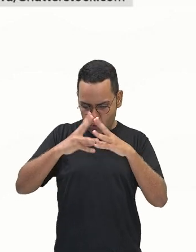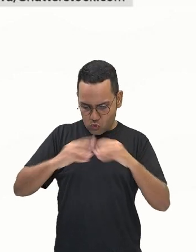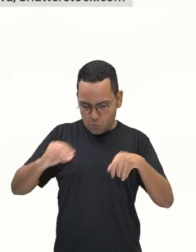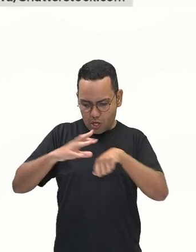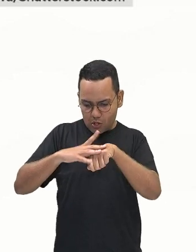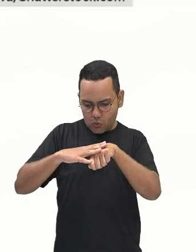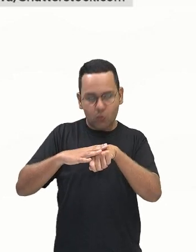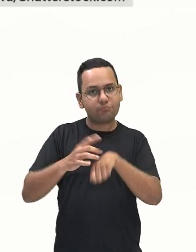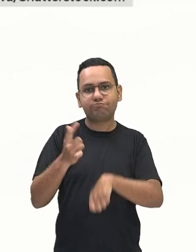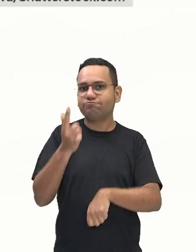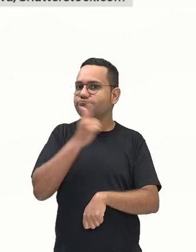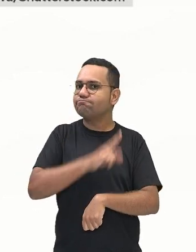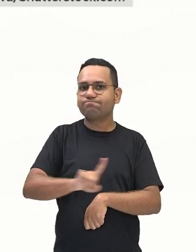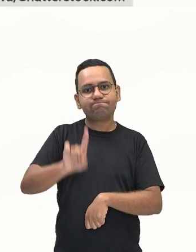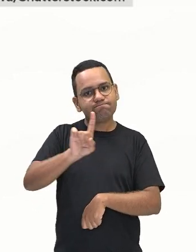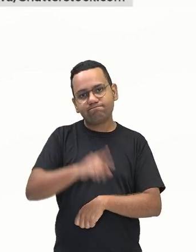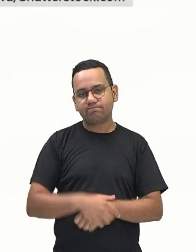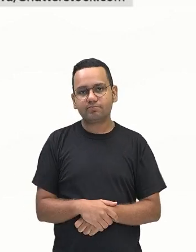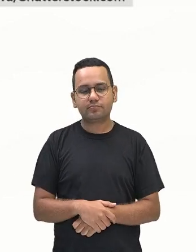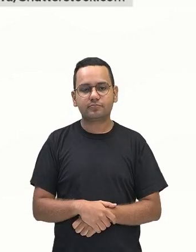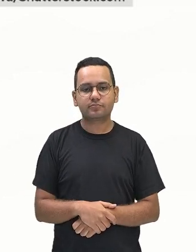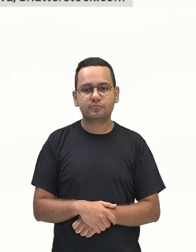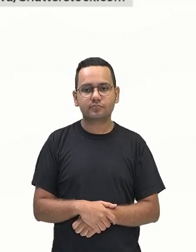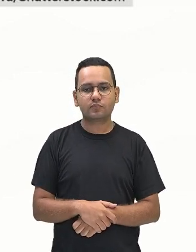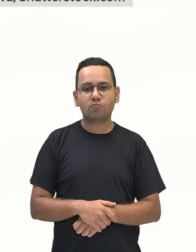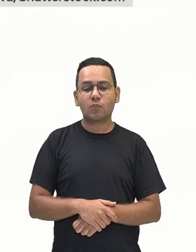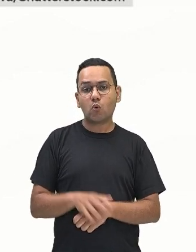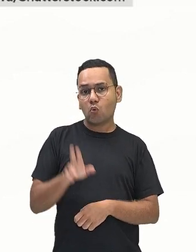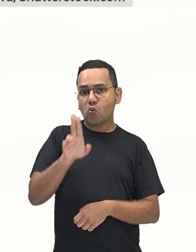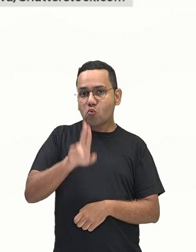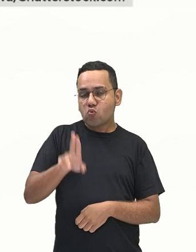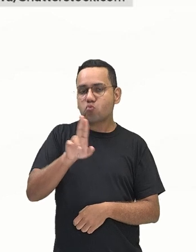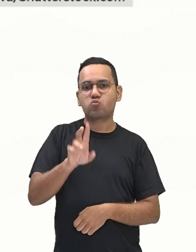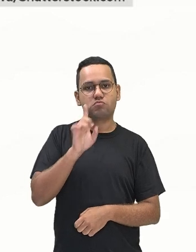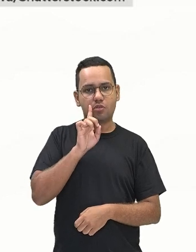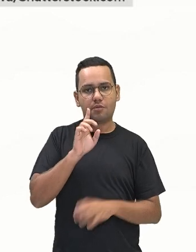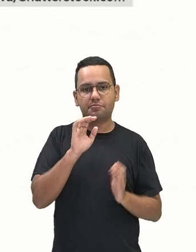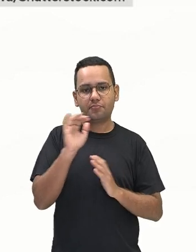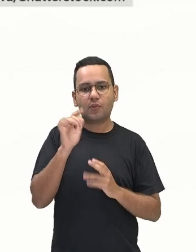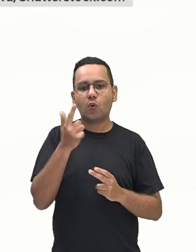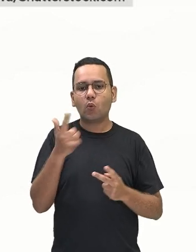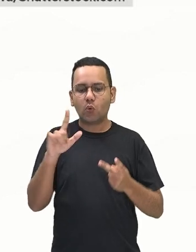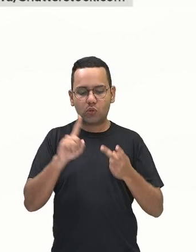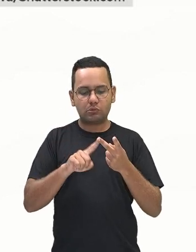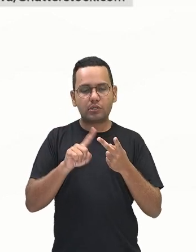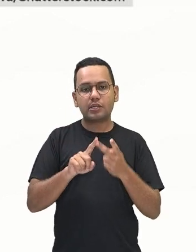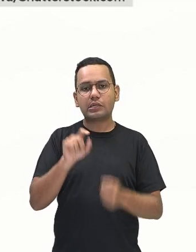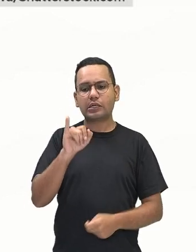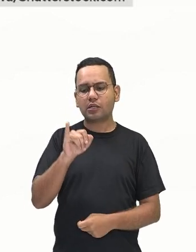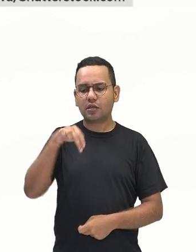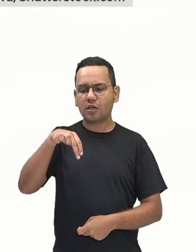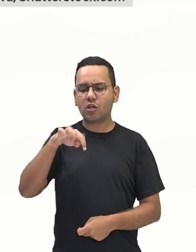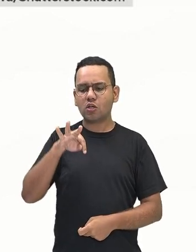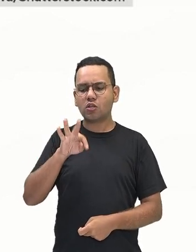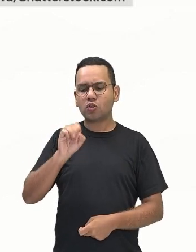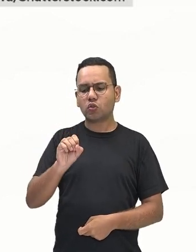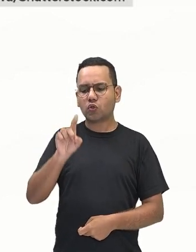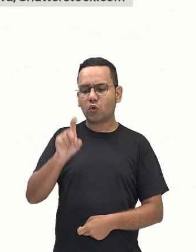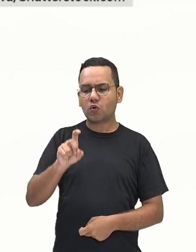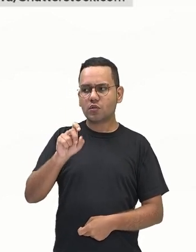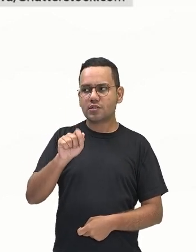Um outro também pode causar intoxicação, ou seja, o